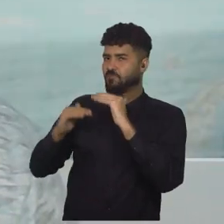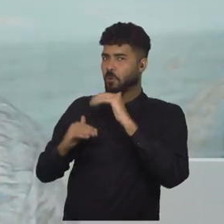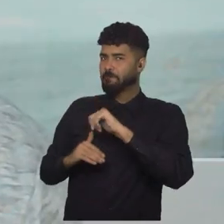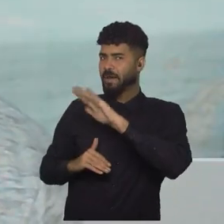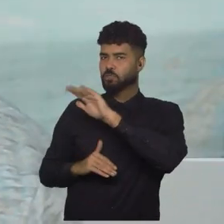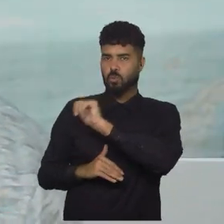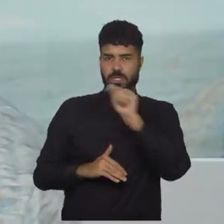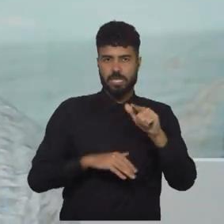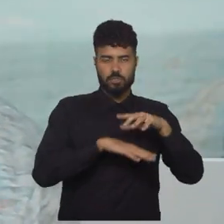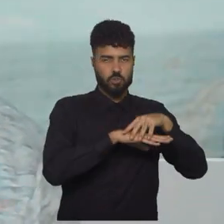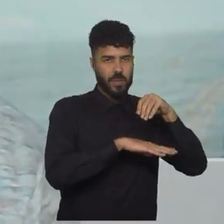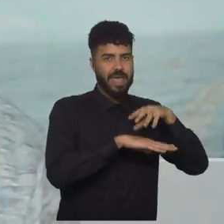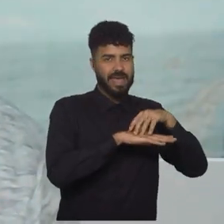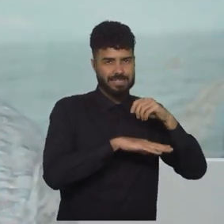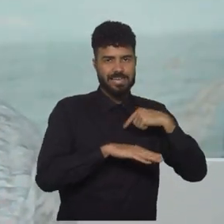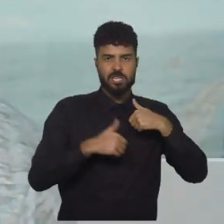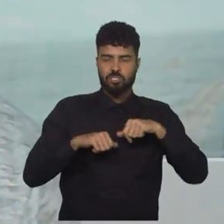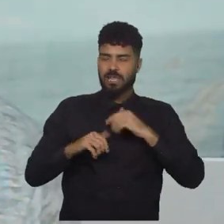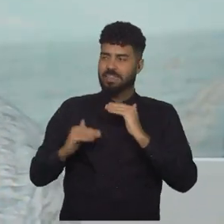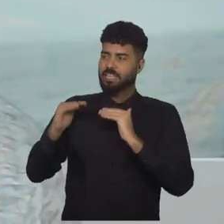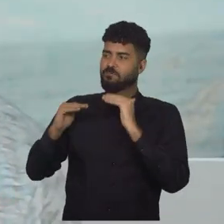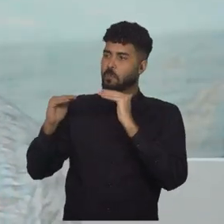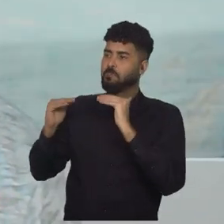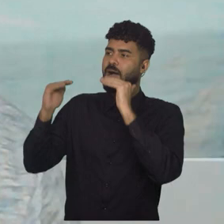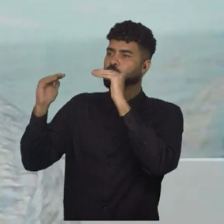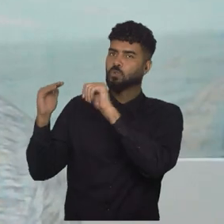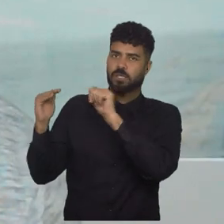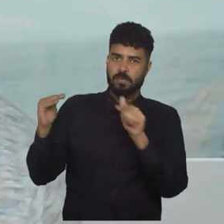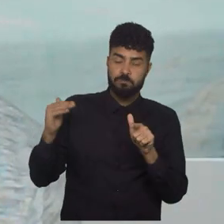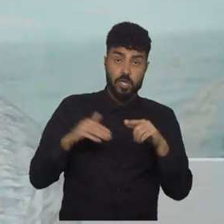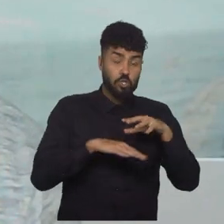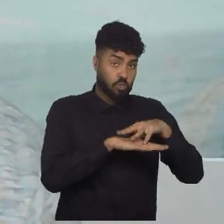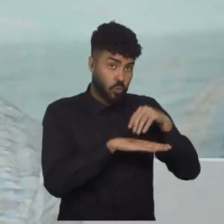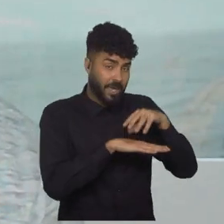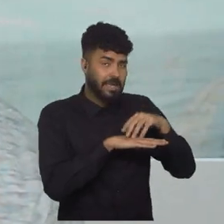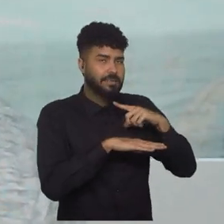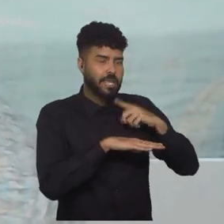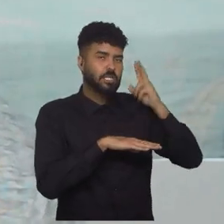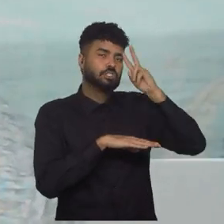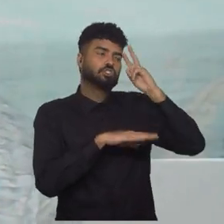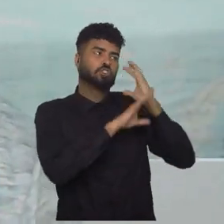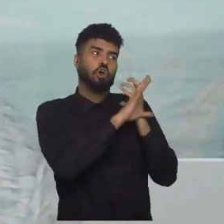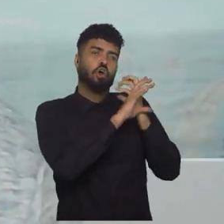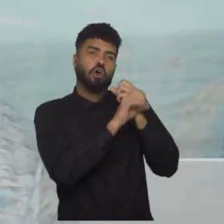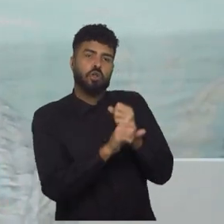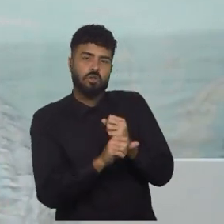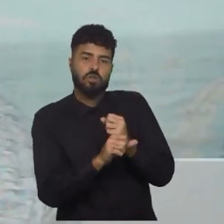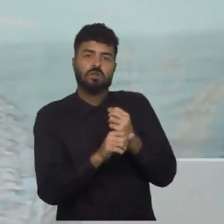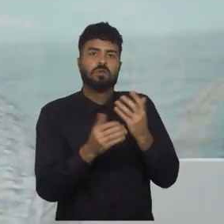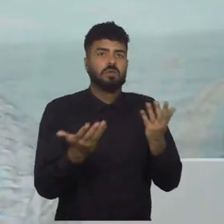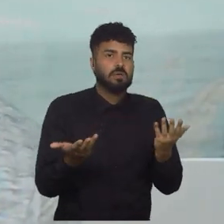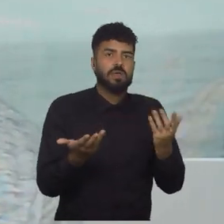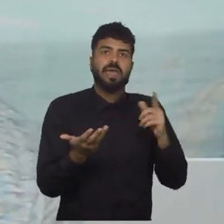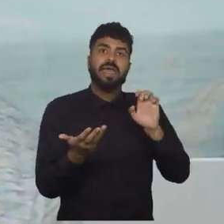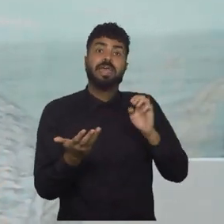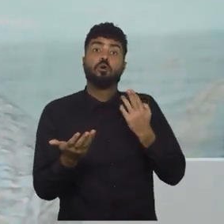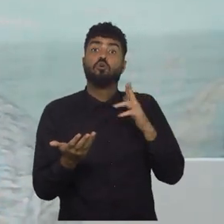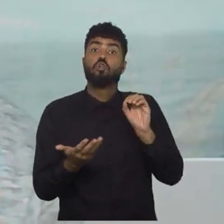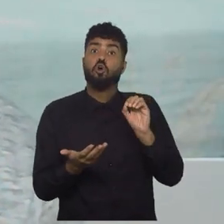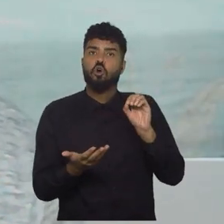estão um patamar adiante. A Suécia tem história só na Euro,